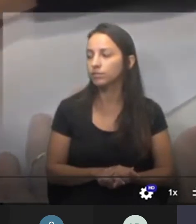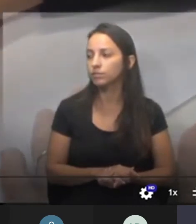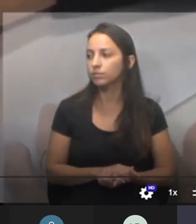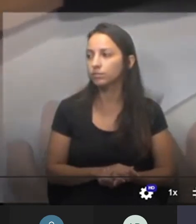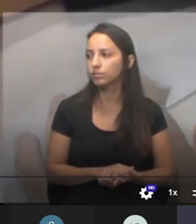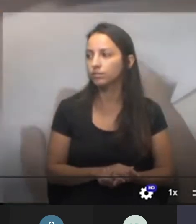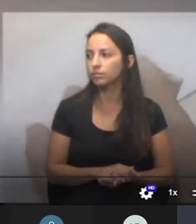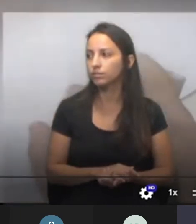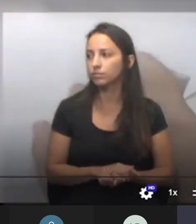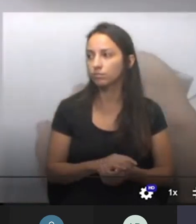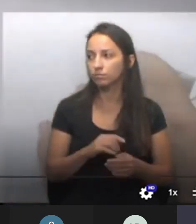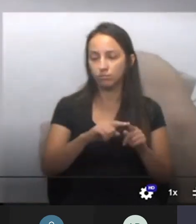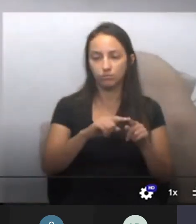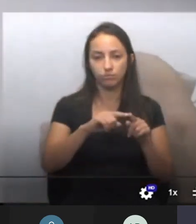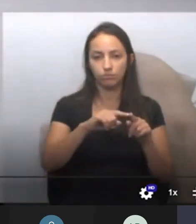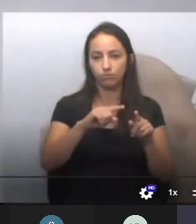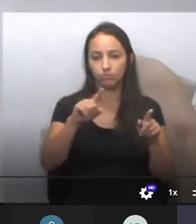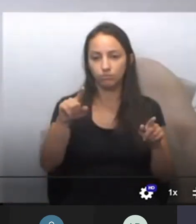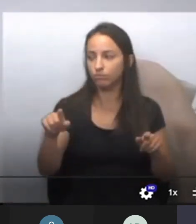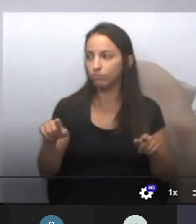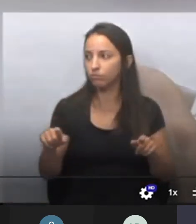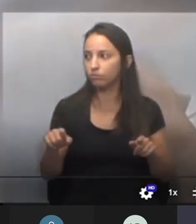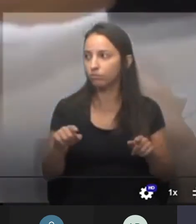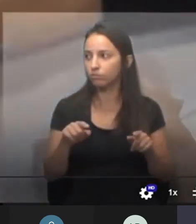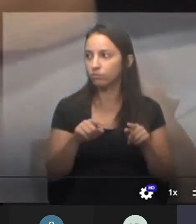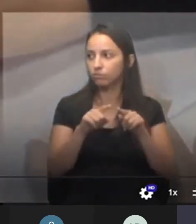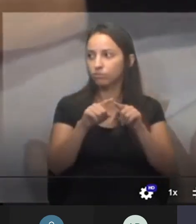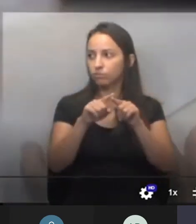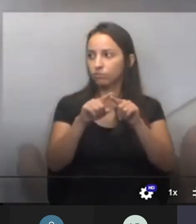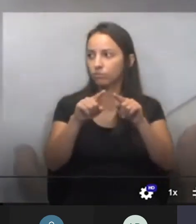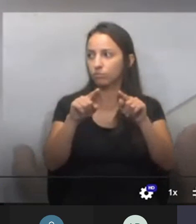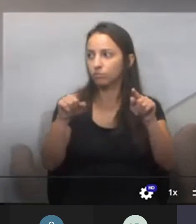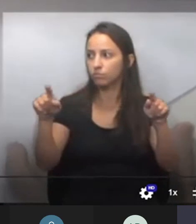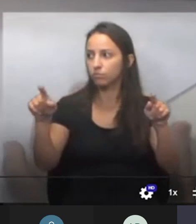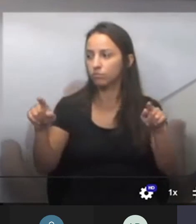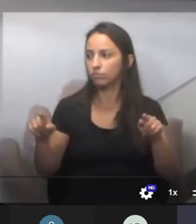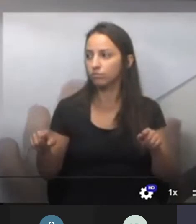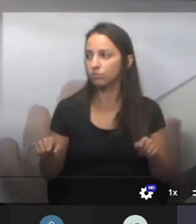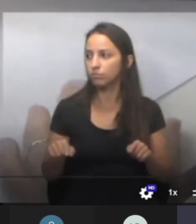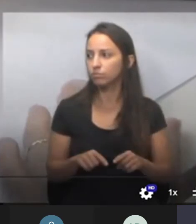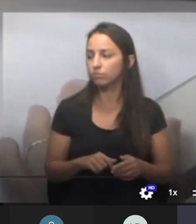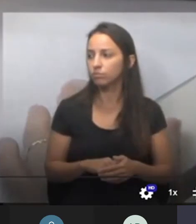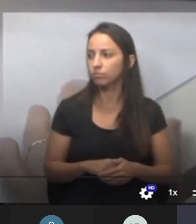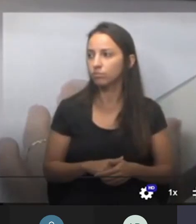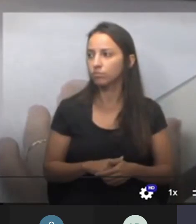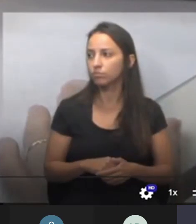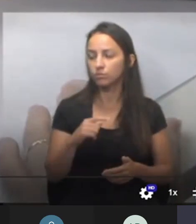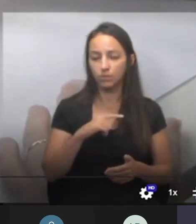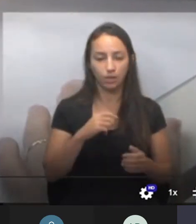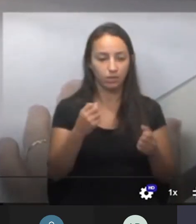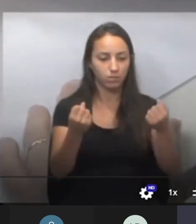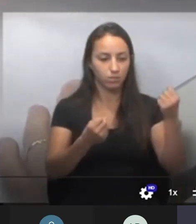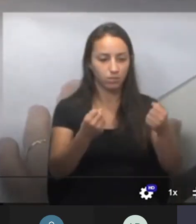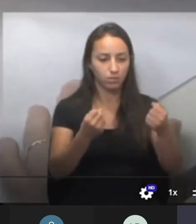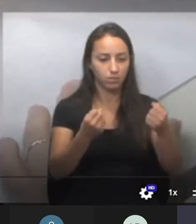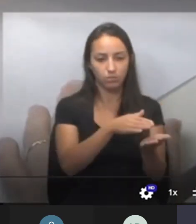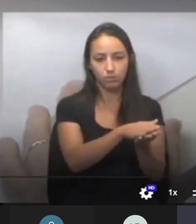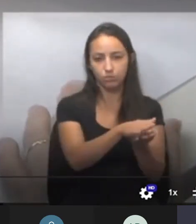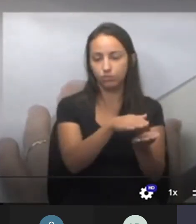o meu terreno, ele é meio trapezoidal, não é? Então, eu tenho aqui o